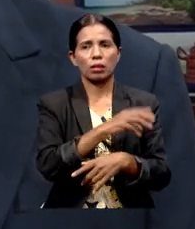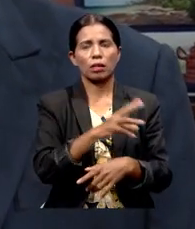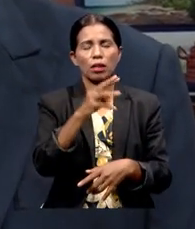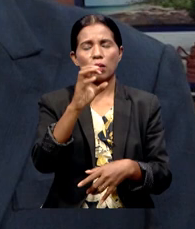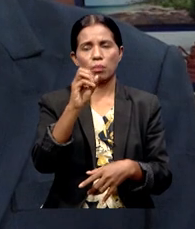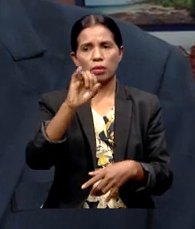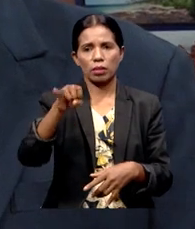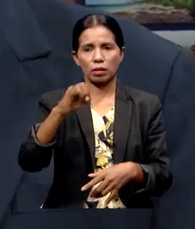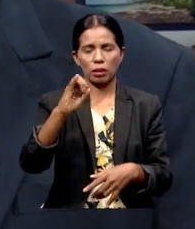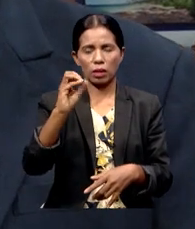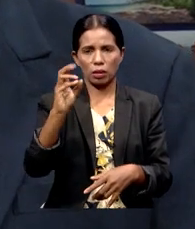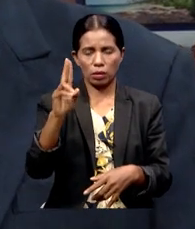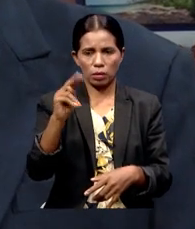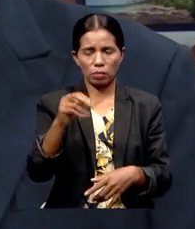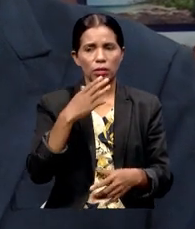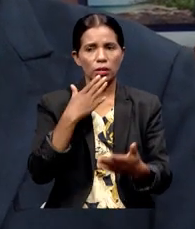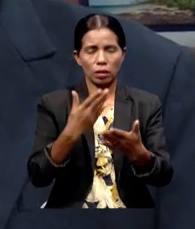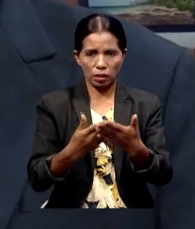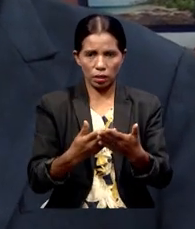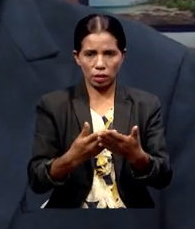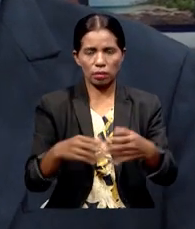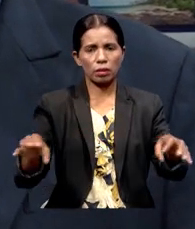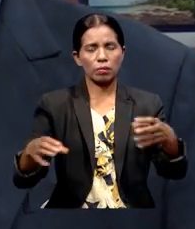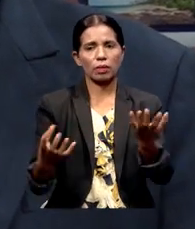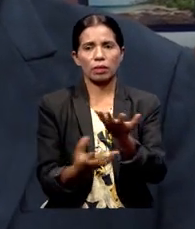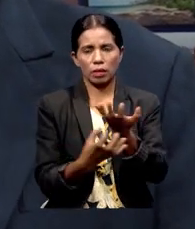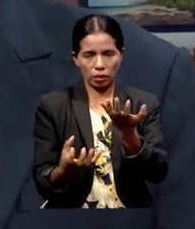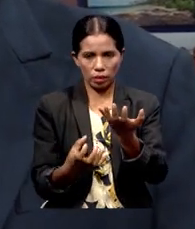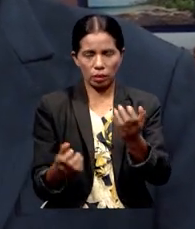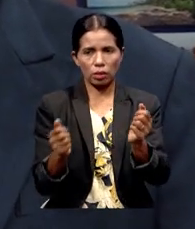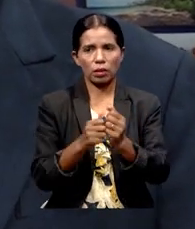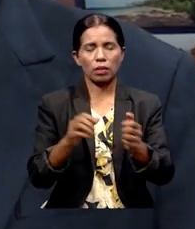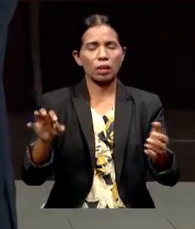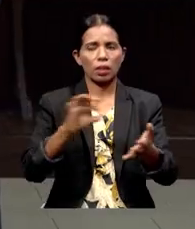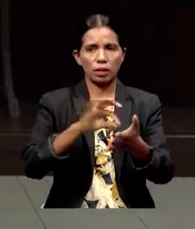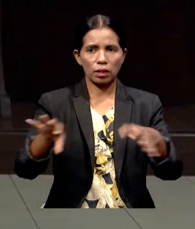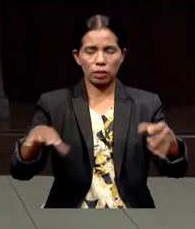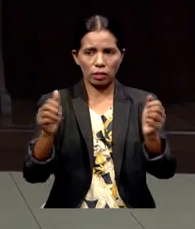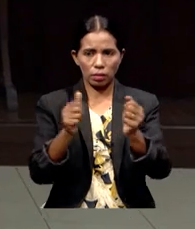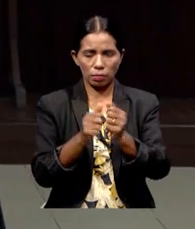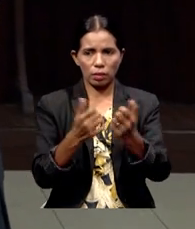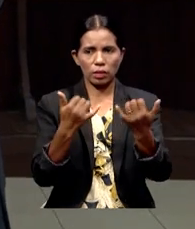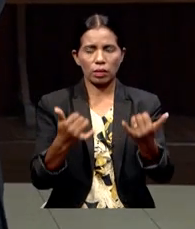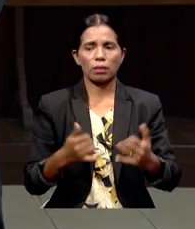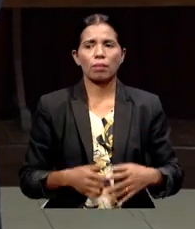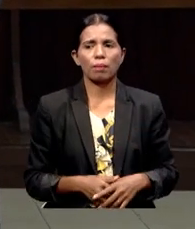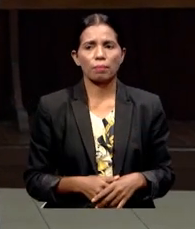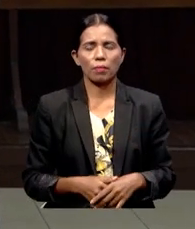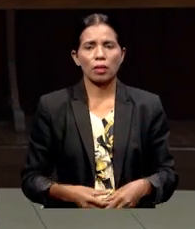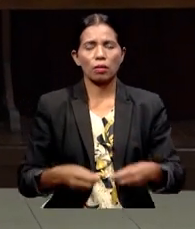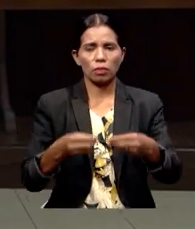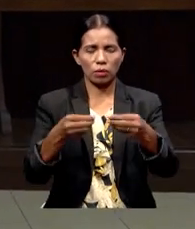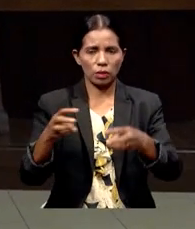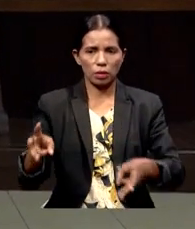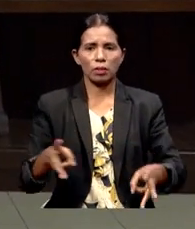tebes ba turismo no mo serviço catering nian ho assina acordo in Lawrence nian ida ne por dalam